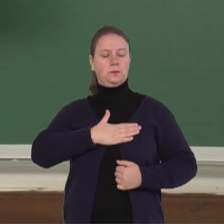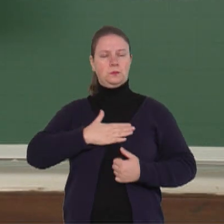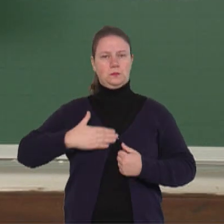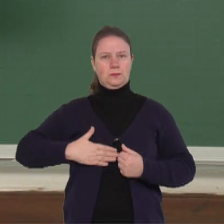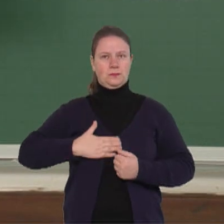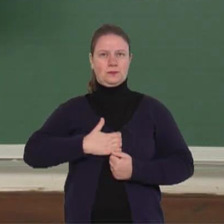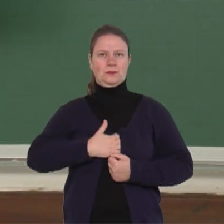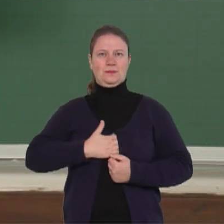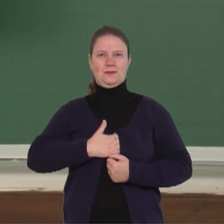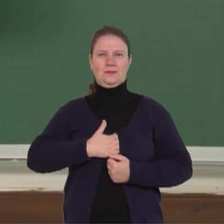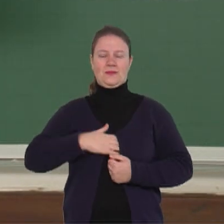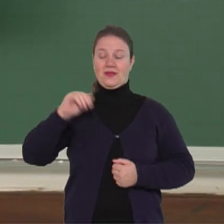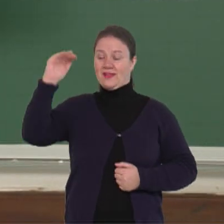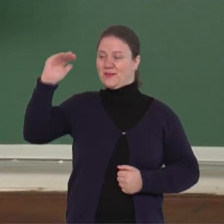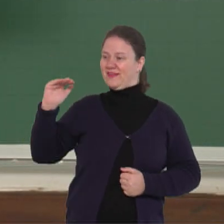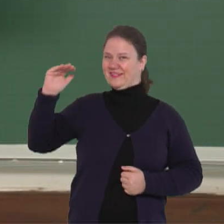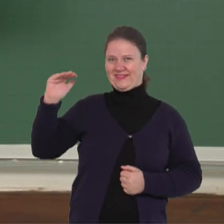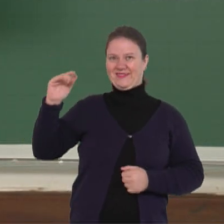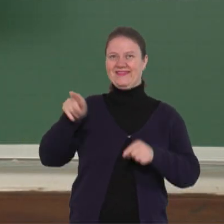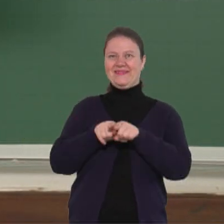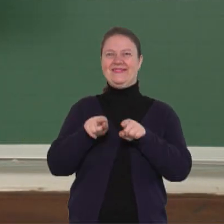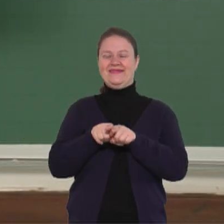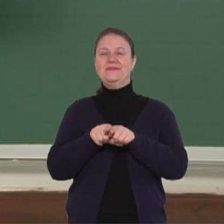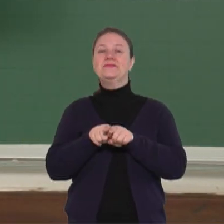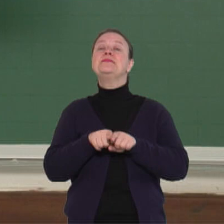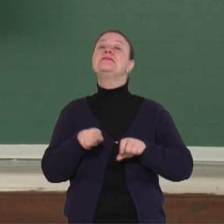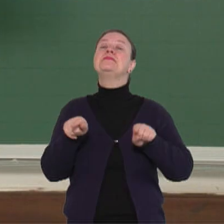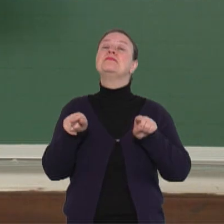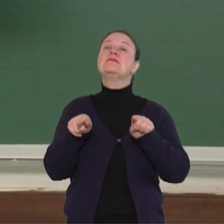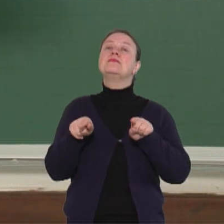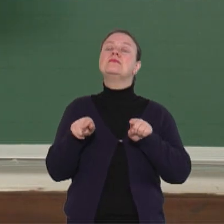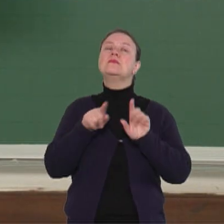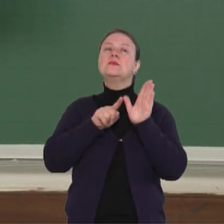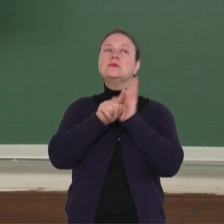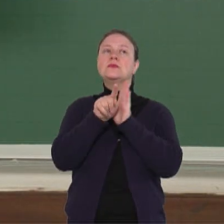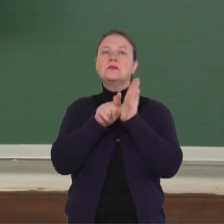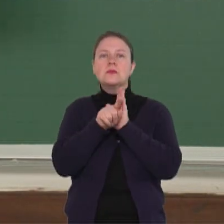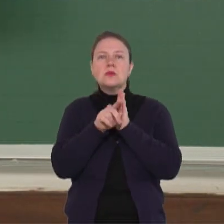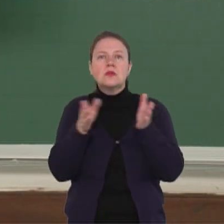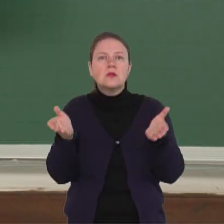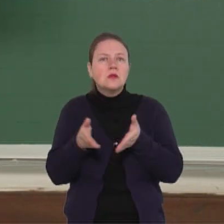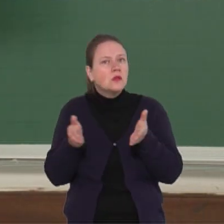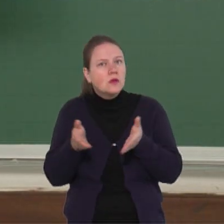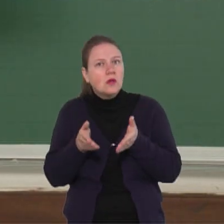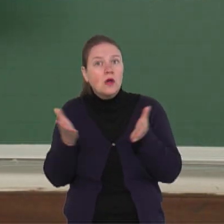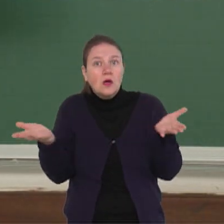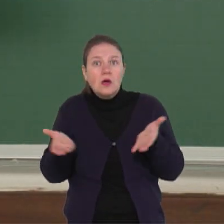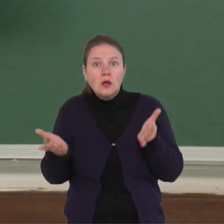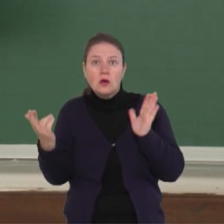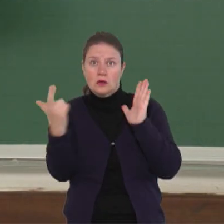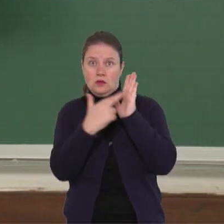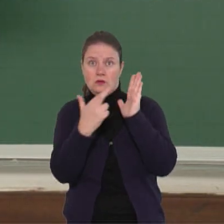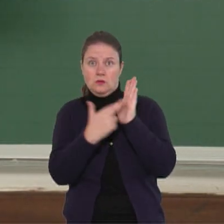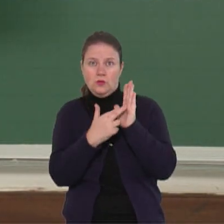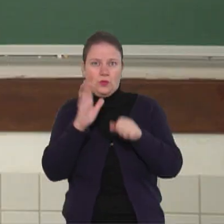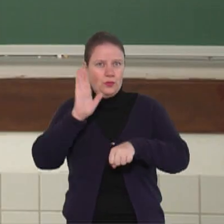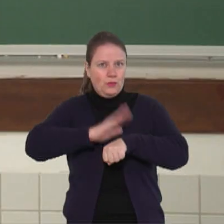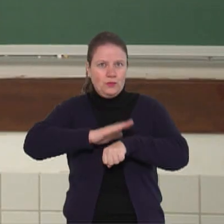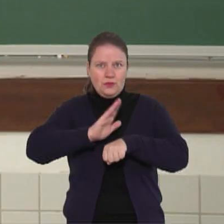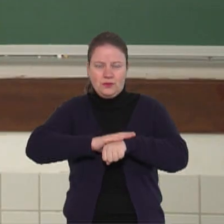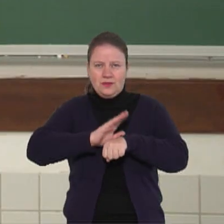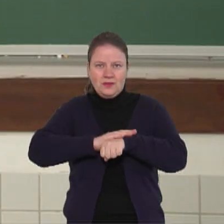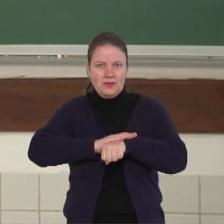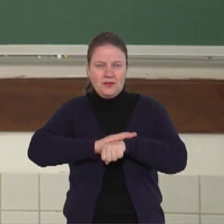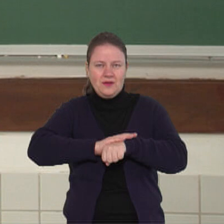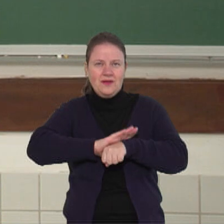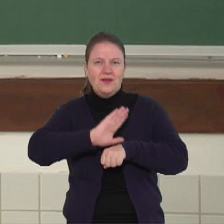colete, estatura baixa. Tá? Daí aqui são as questões para vocês, né? Então agora responda. Então eu vou dar uns minutinhos